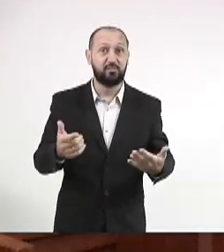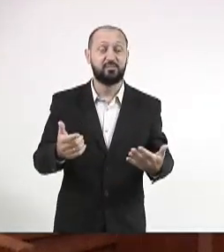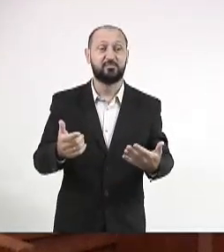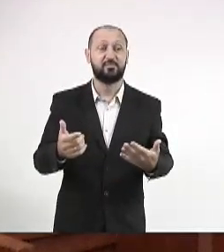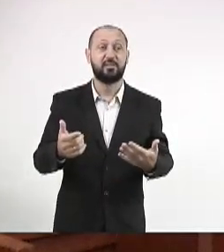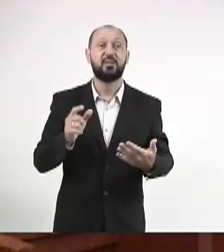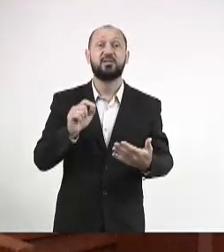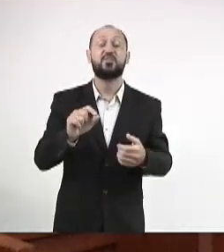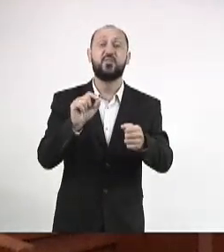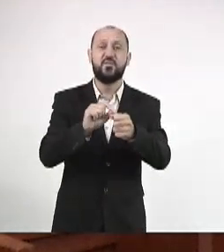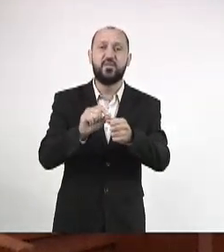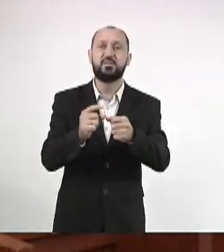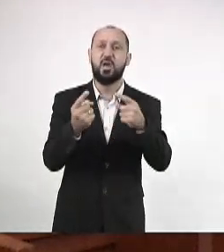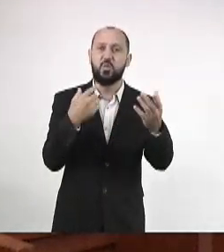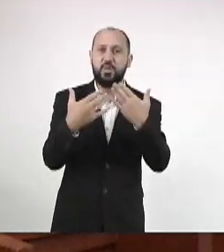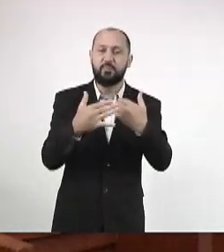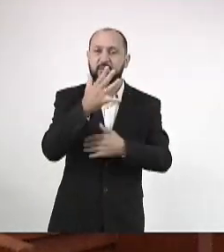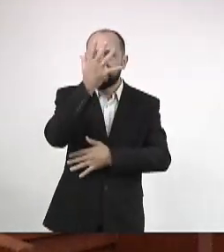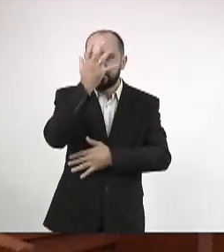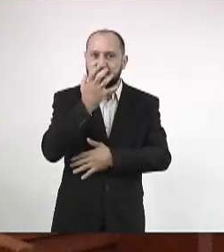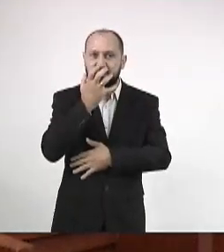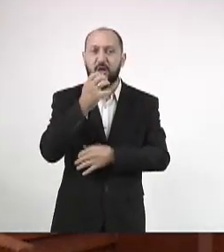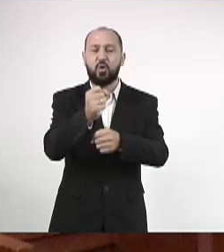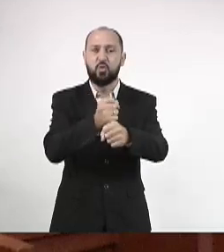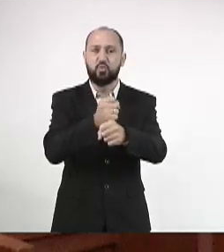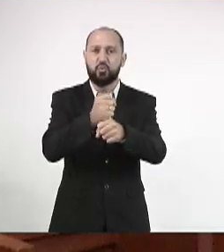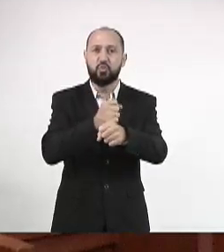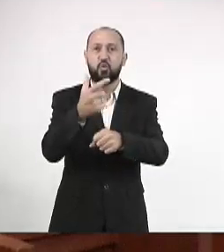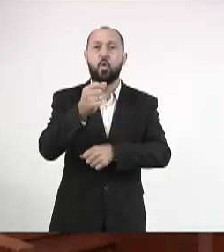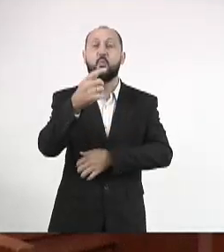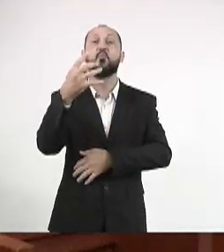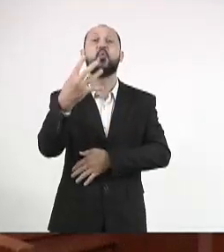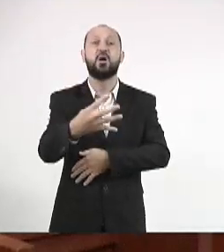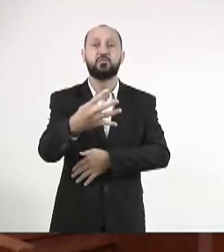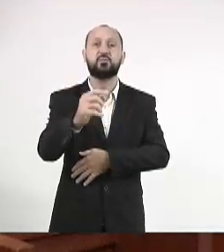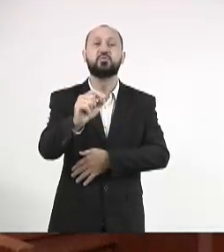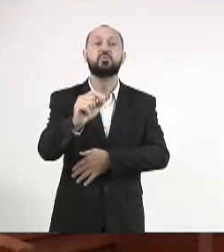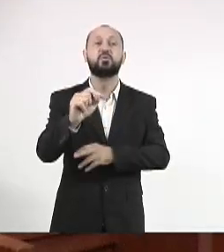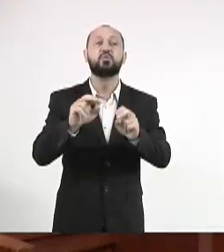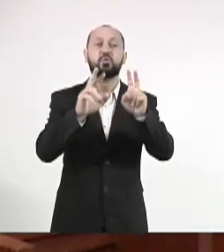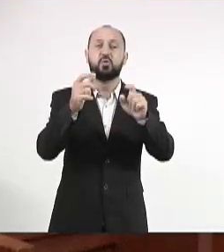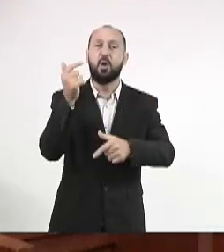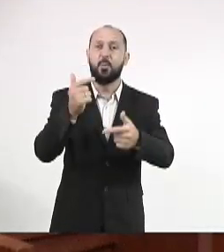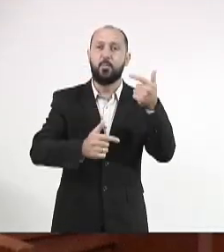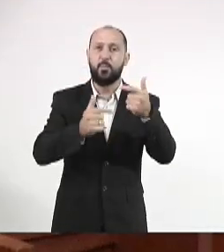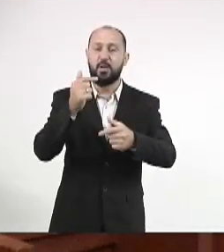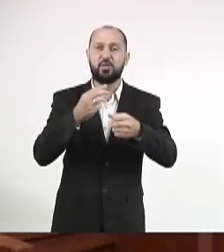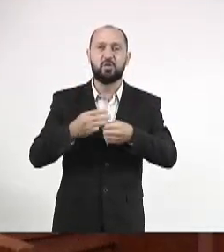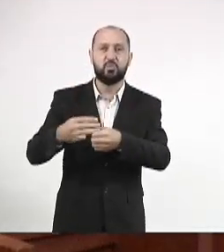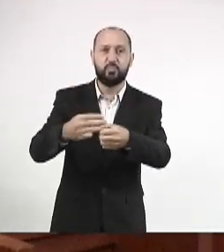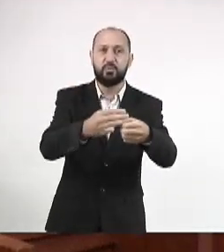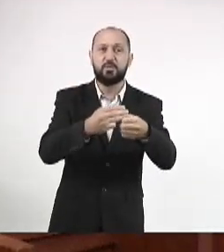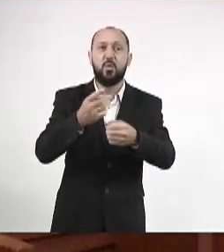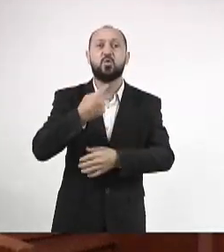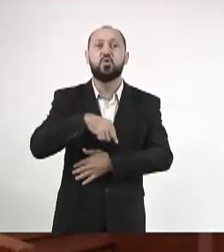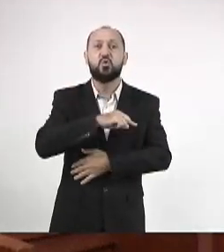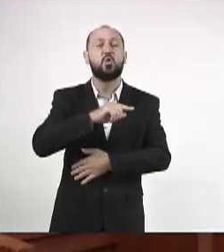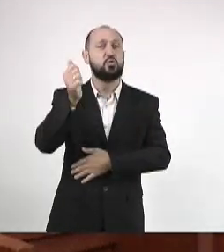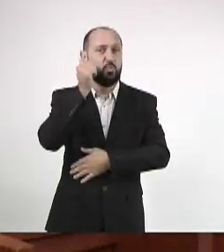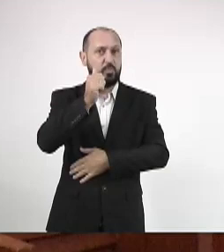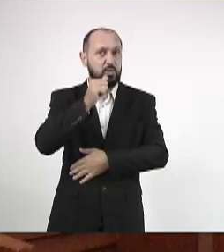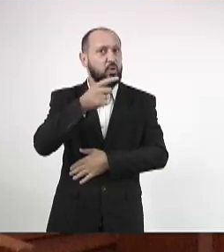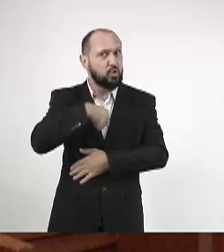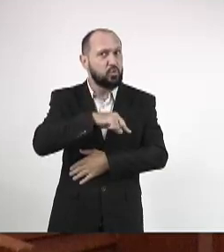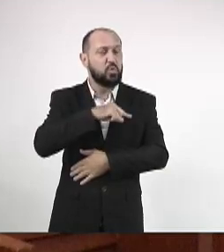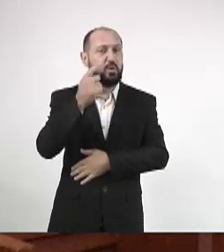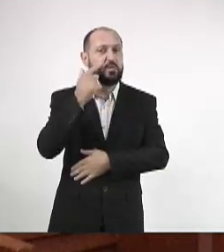ao invés de fazer debate sério no ano de 2024 sobre as políticas municipais, que nós mulheres